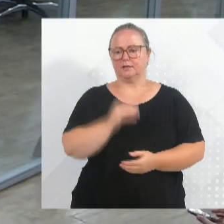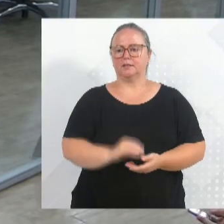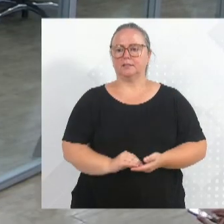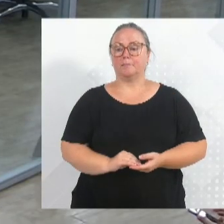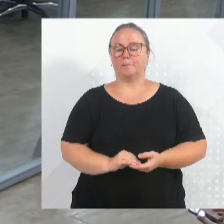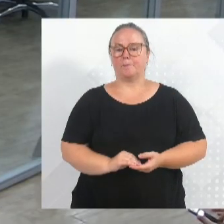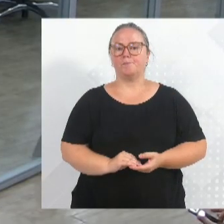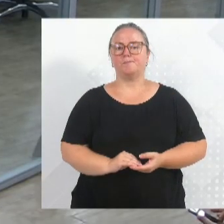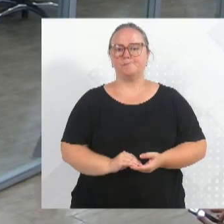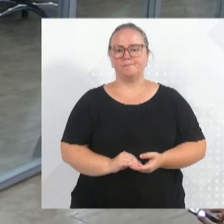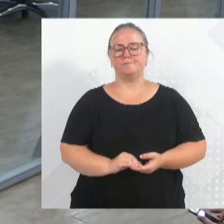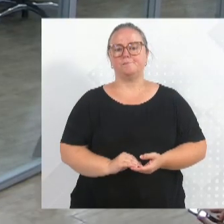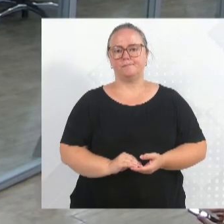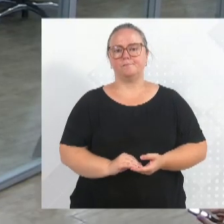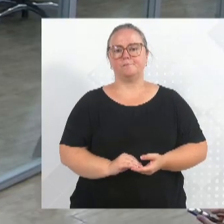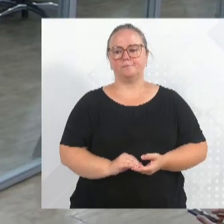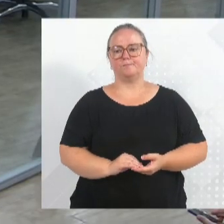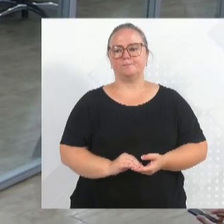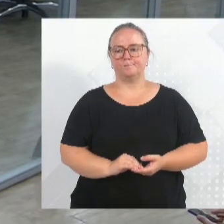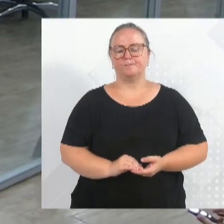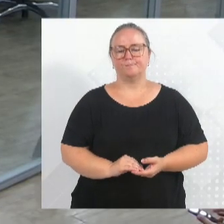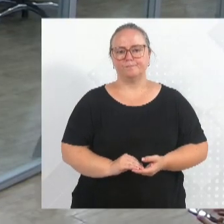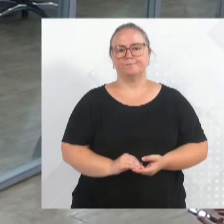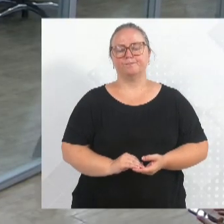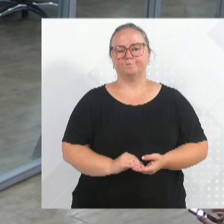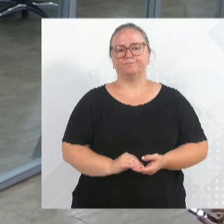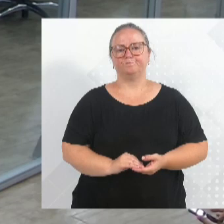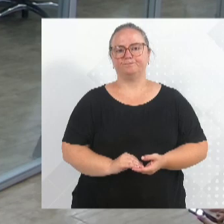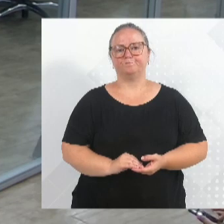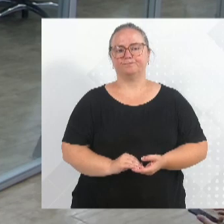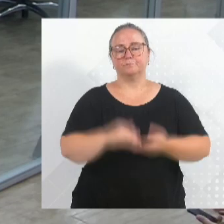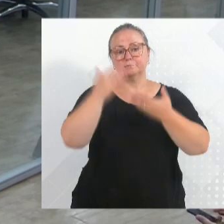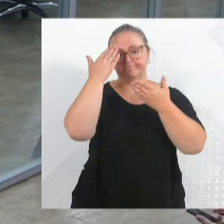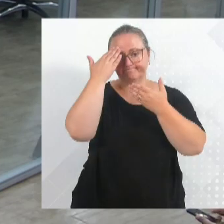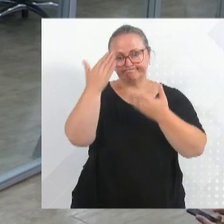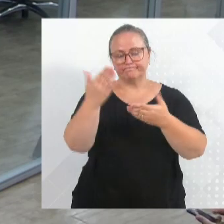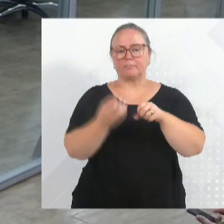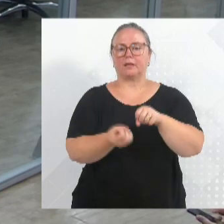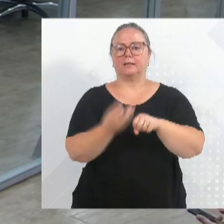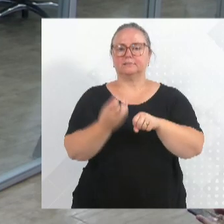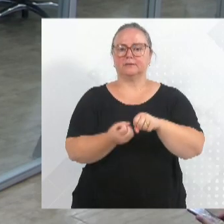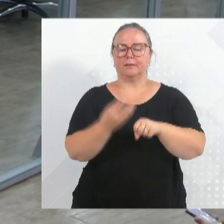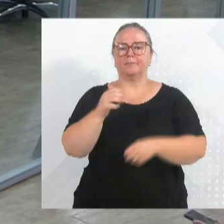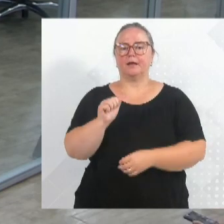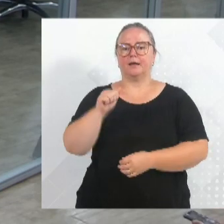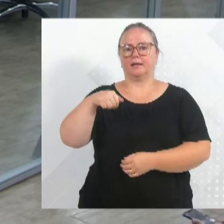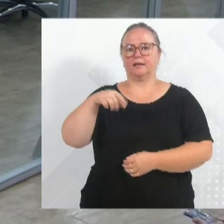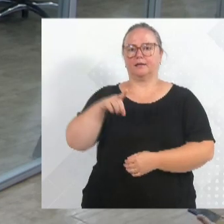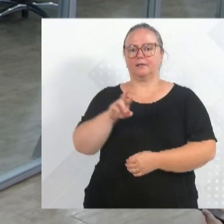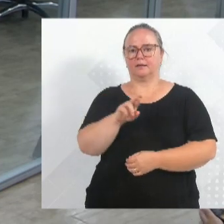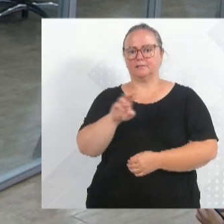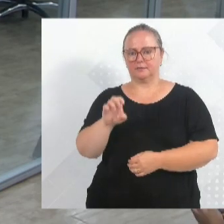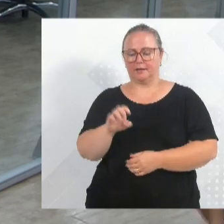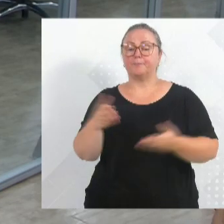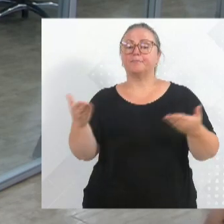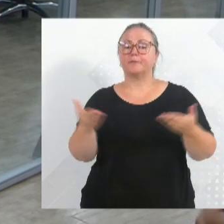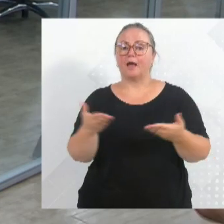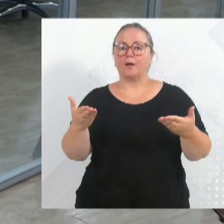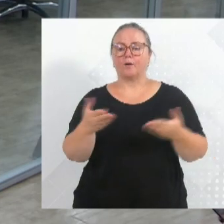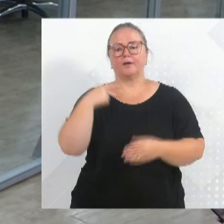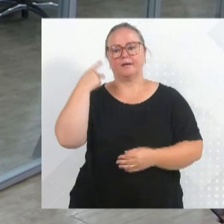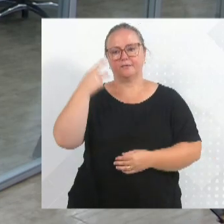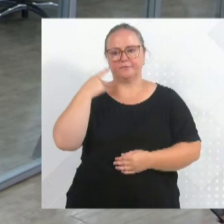Obrigado ao presidente do SAMAI, André Spezin. Agora nós vamos abrir a palavra para os vereadores, mas antes eu